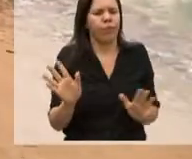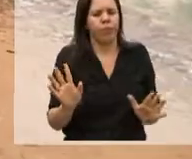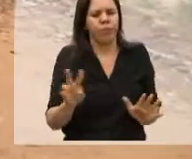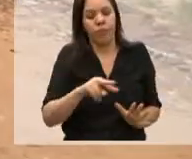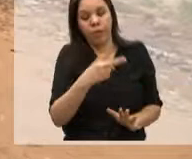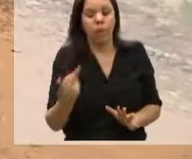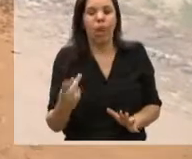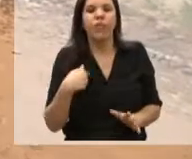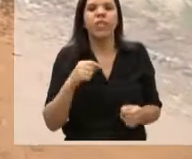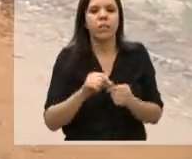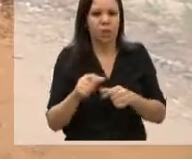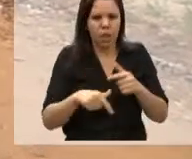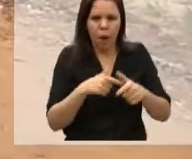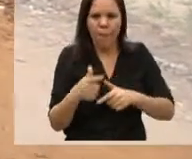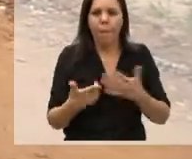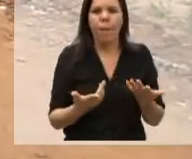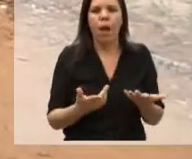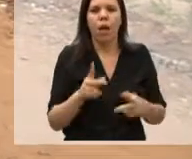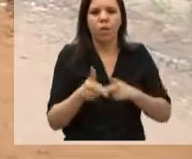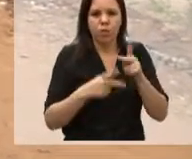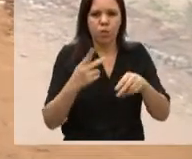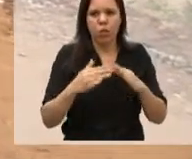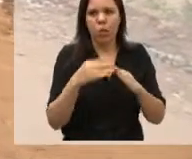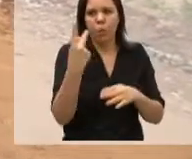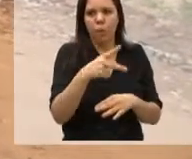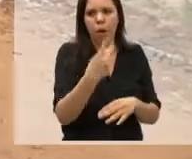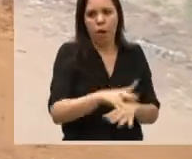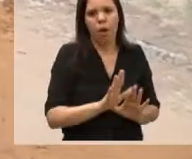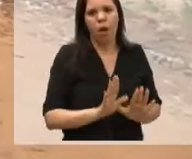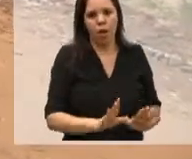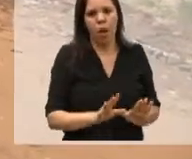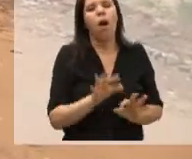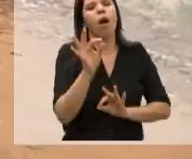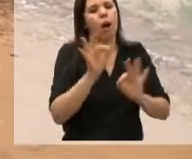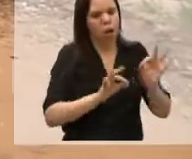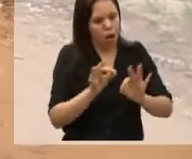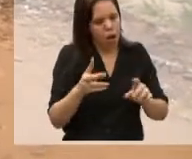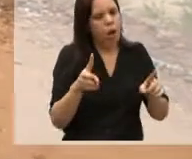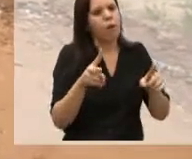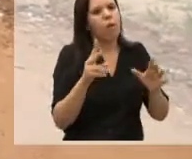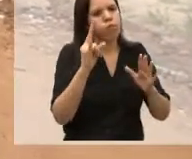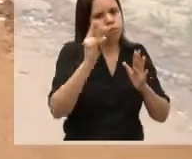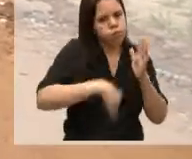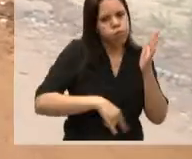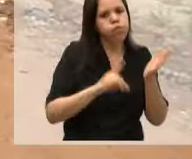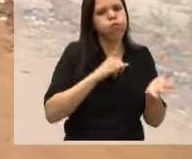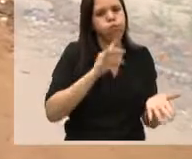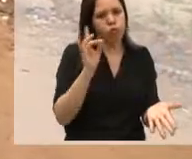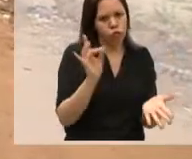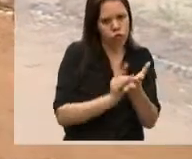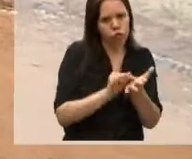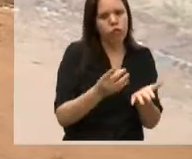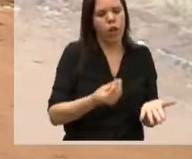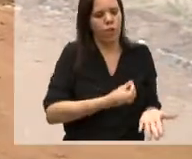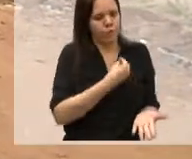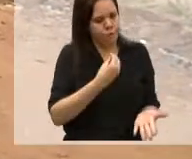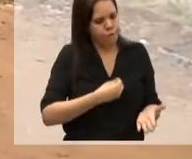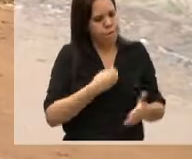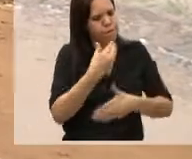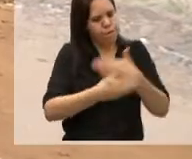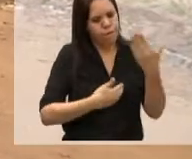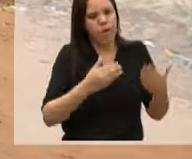fizemos um trabalho, aquelas pessoas que estão lá, moram lá, são regularizadas, elas têm a sua dignidade